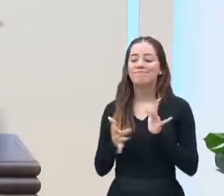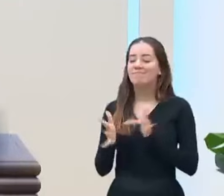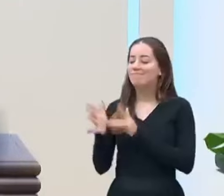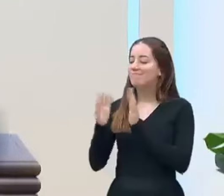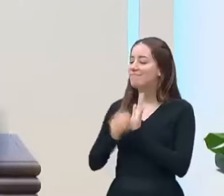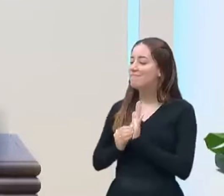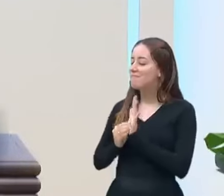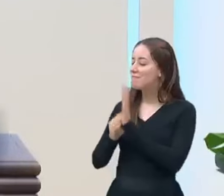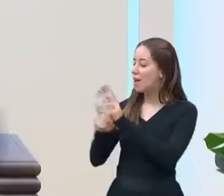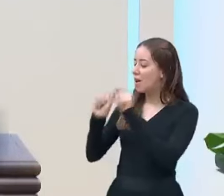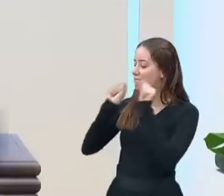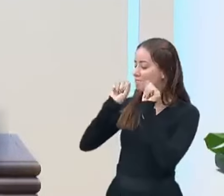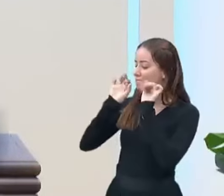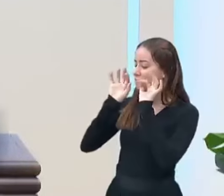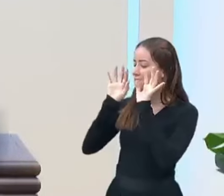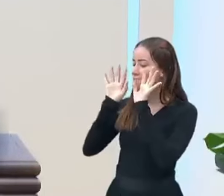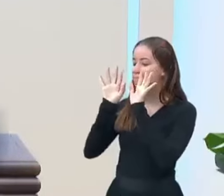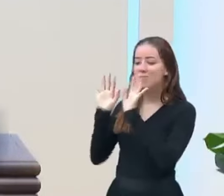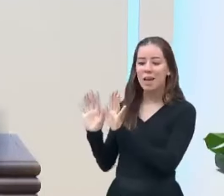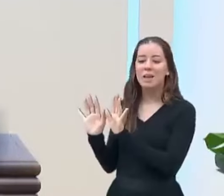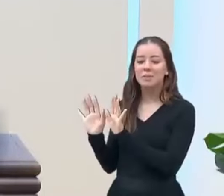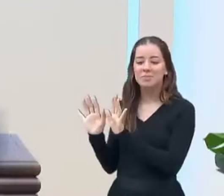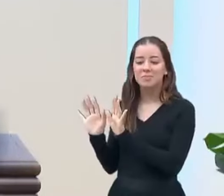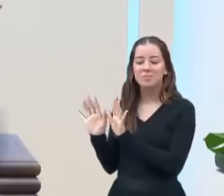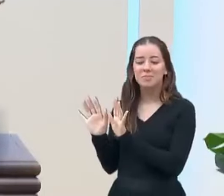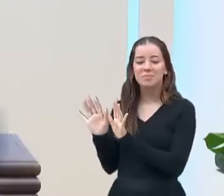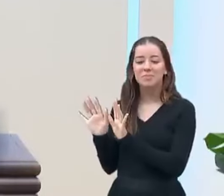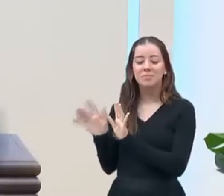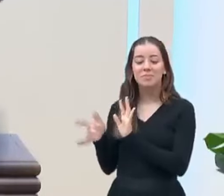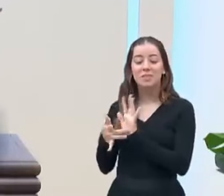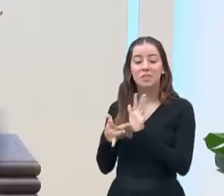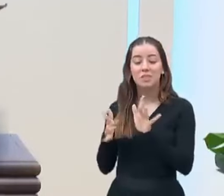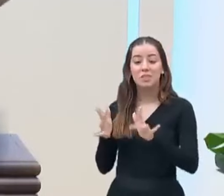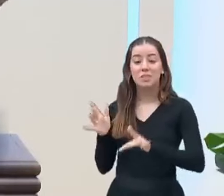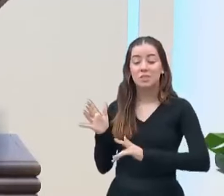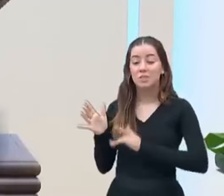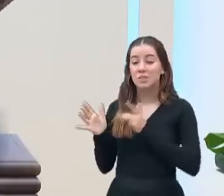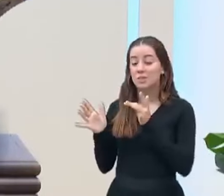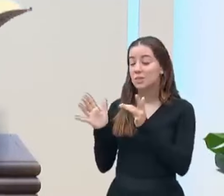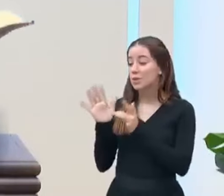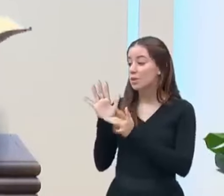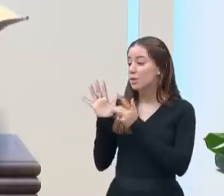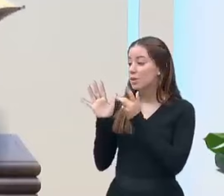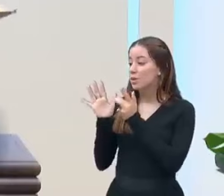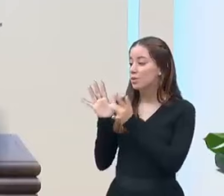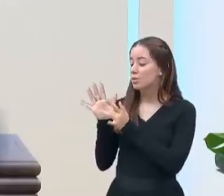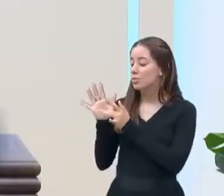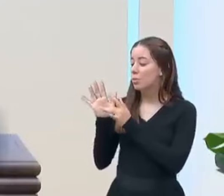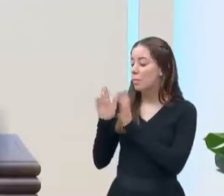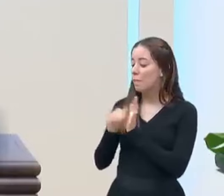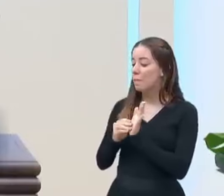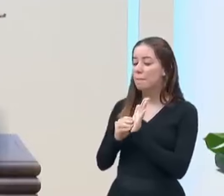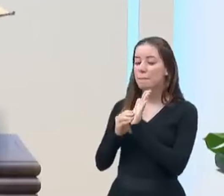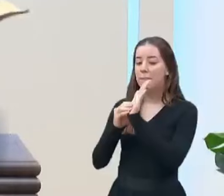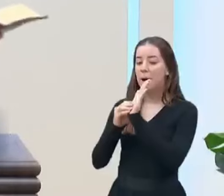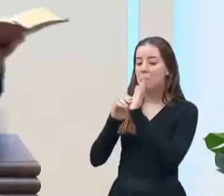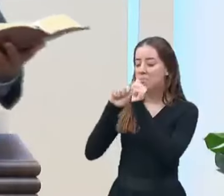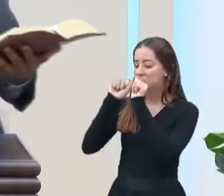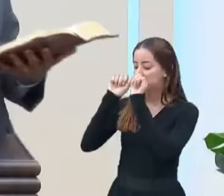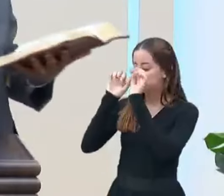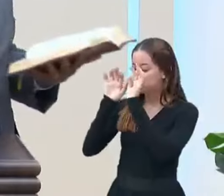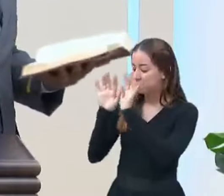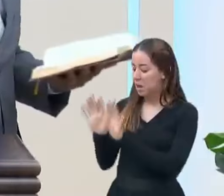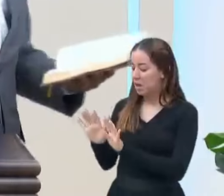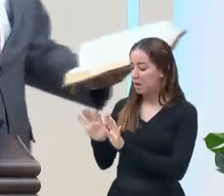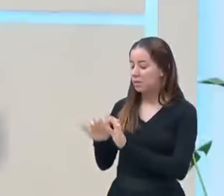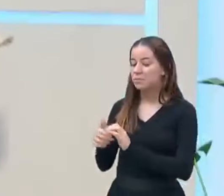Eita, glória a Deus! Glória a Deus! Jesus estendendo a mão. Você crê